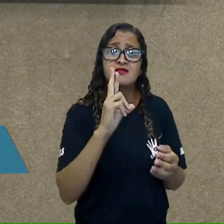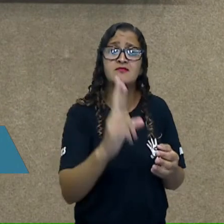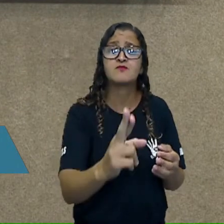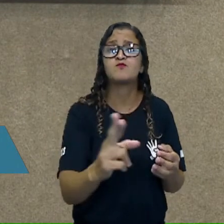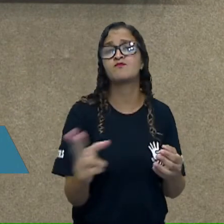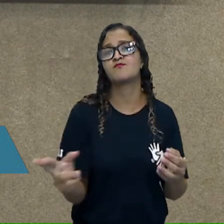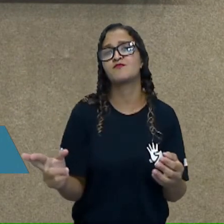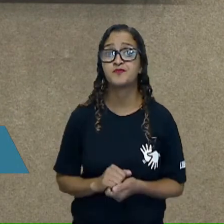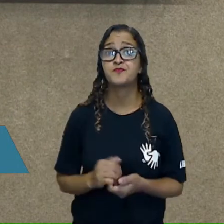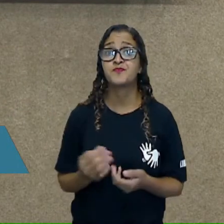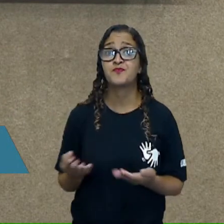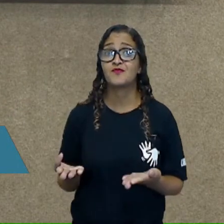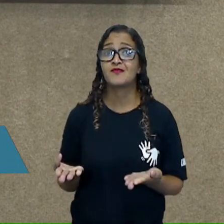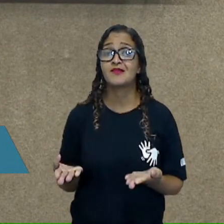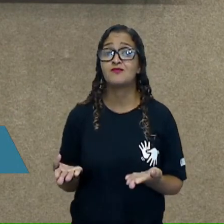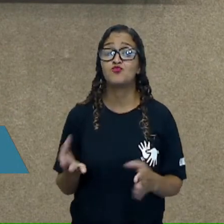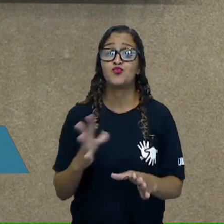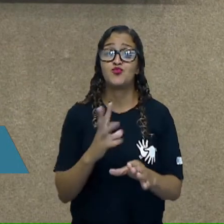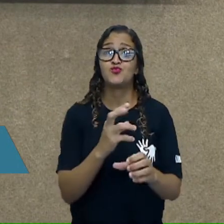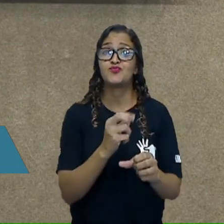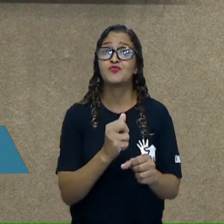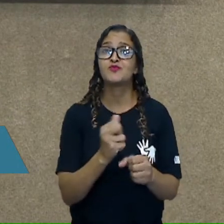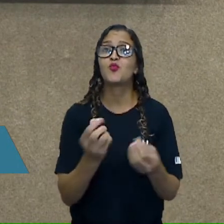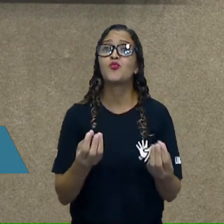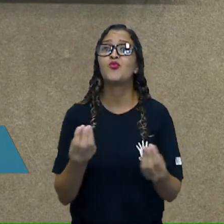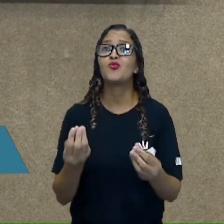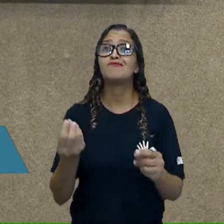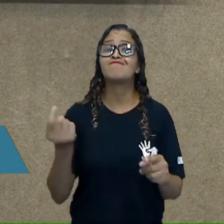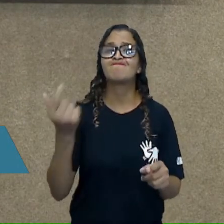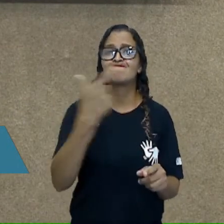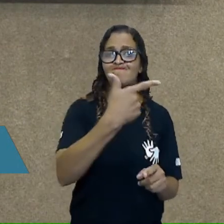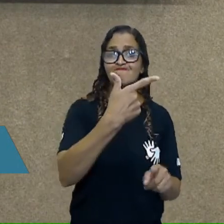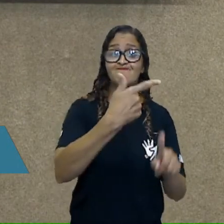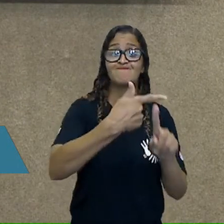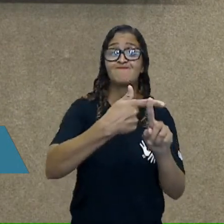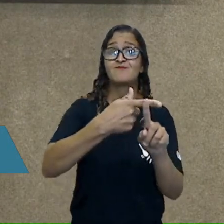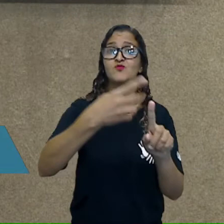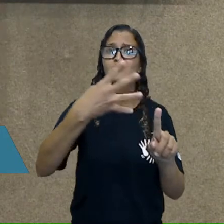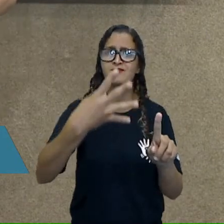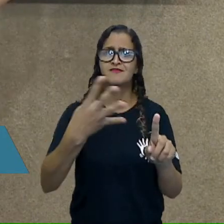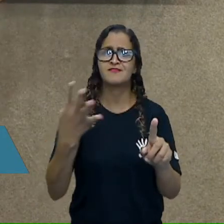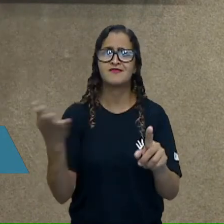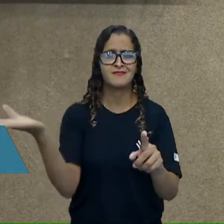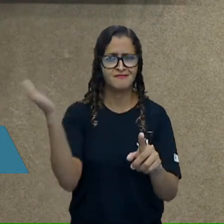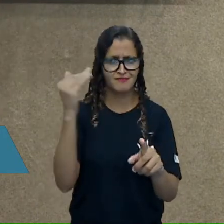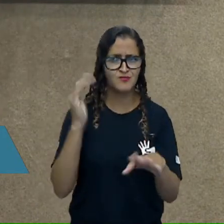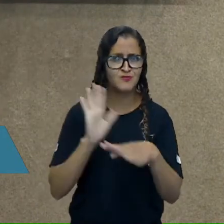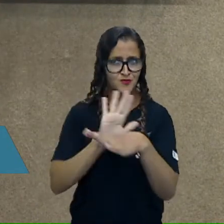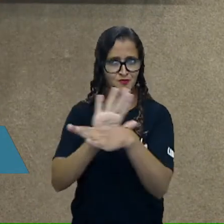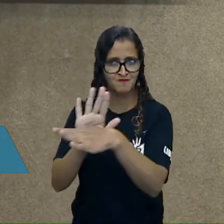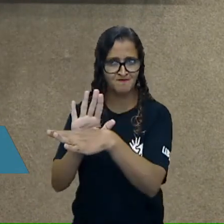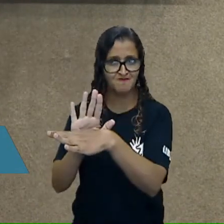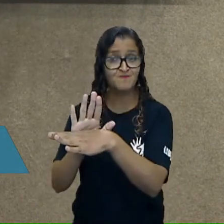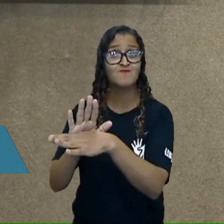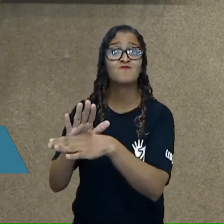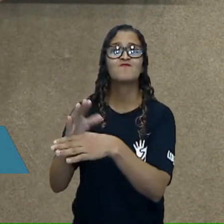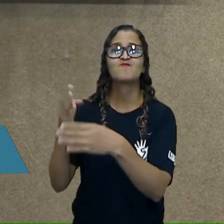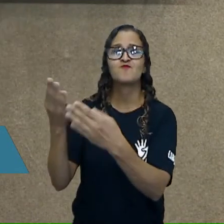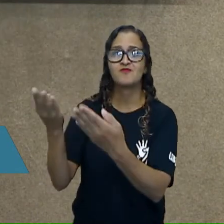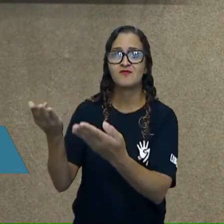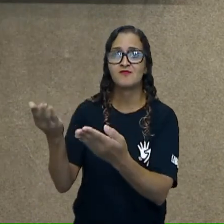está pensando na soma de 2 mais 4. Vamos ajudá-lo? Então, vamos representar aqui, ó, com